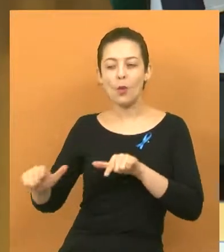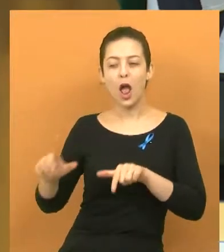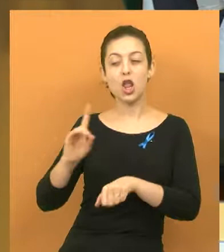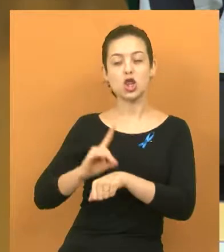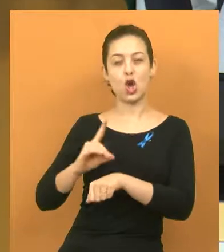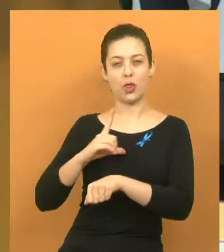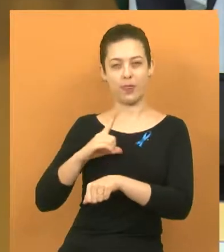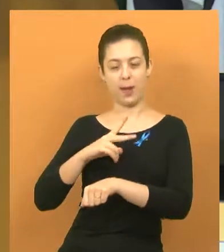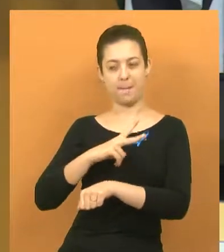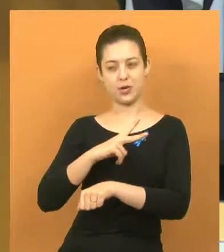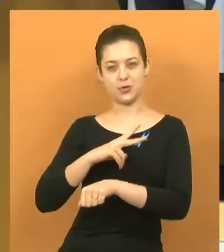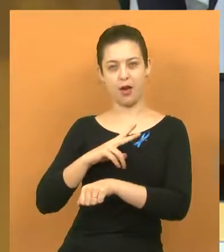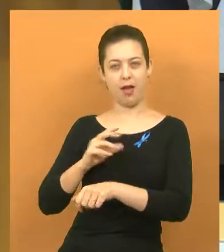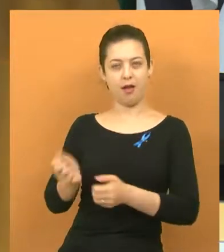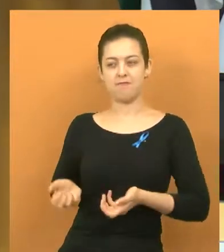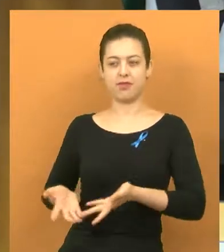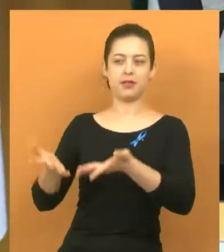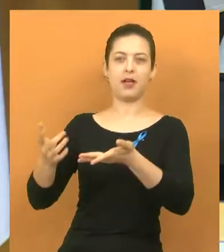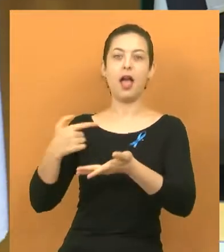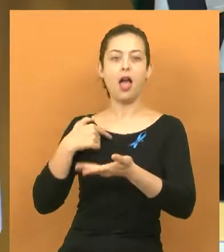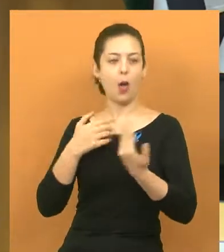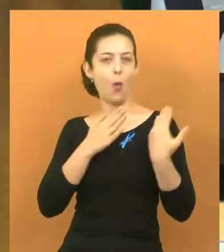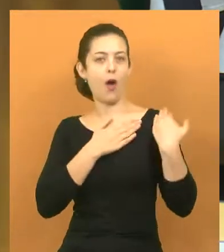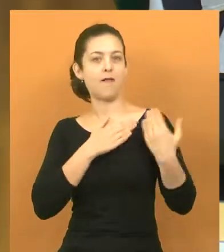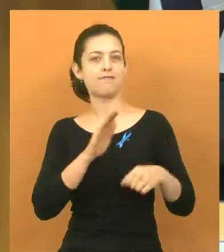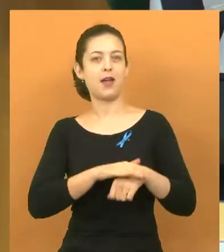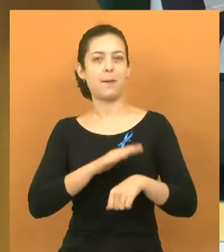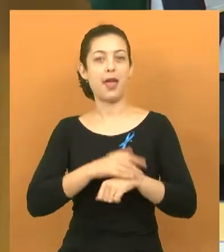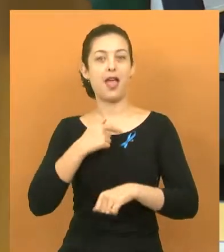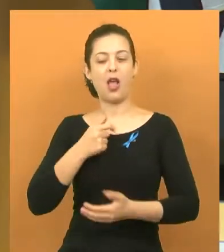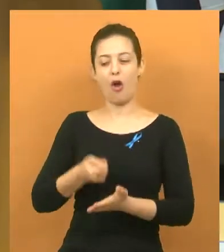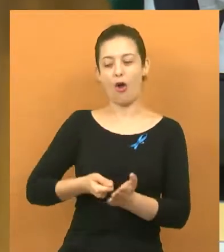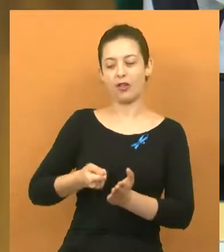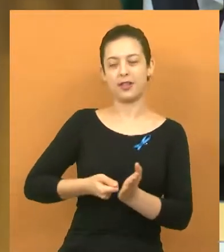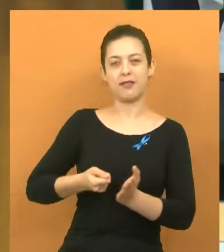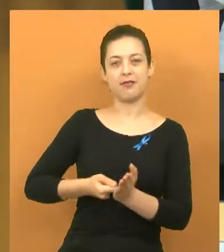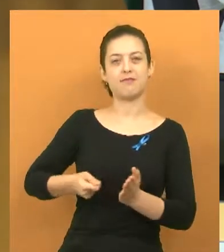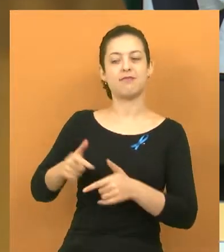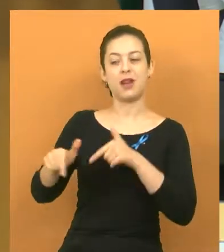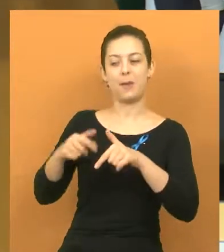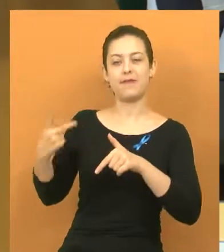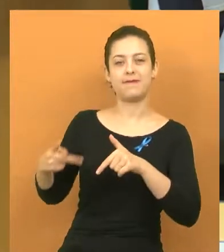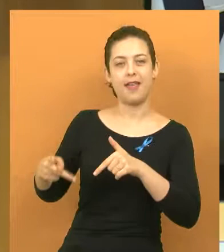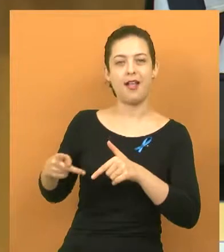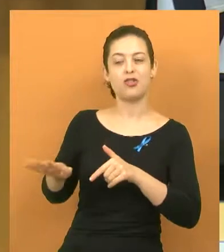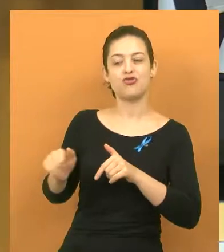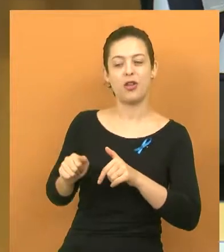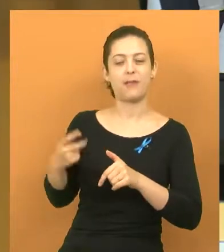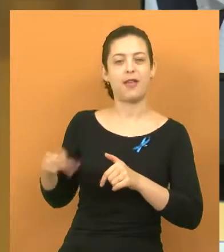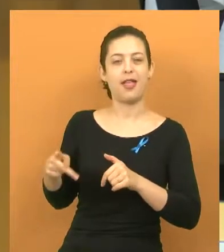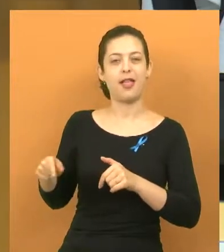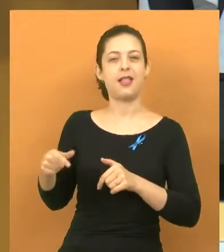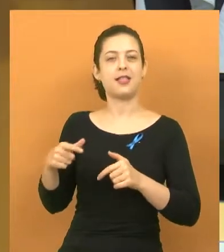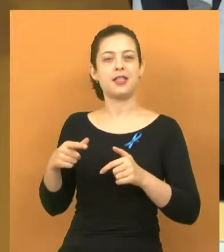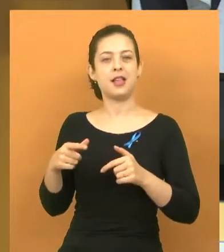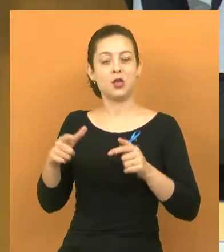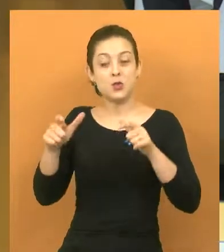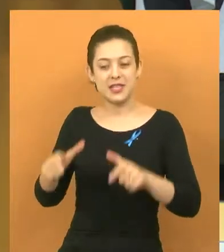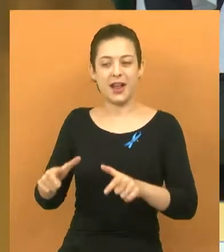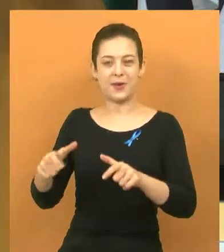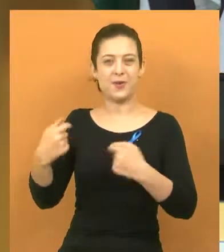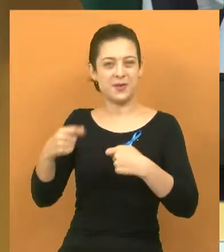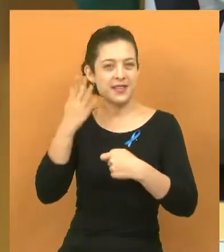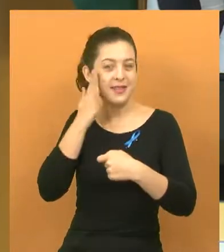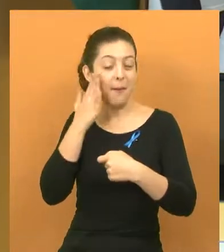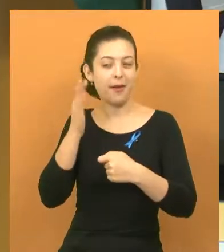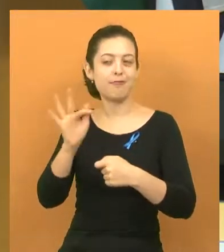imprópria, eu também serei responsabilizado. Porque quando eu estou contratando o serviço, eu tenho que garantir que aquele entulho vai para o lugar certo,